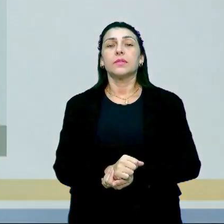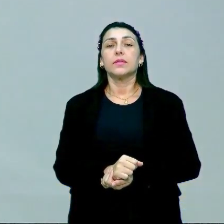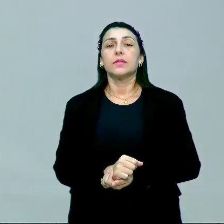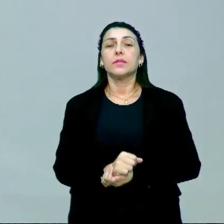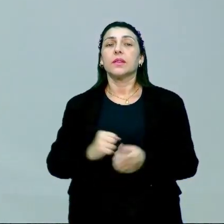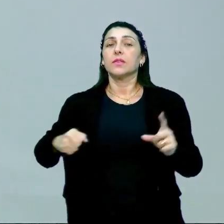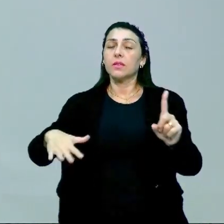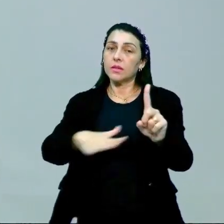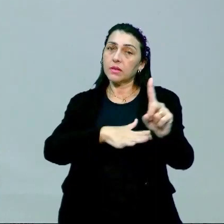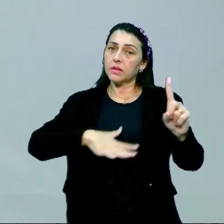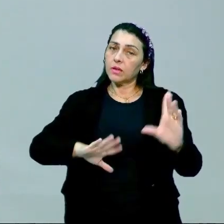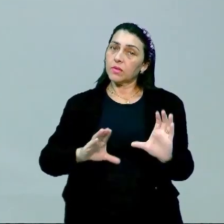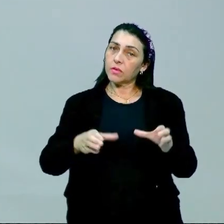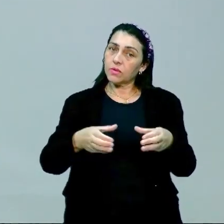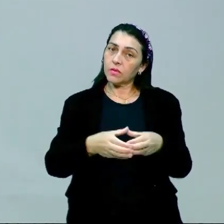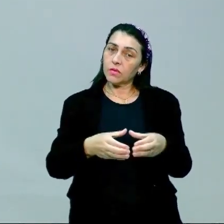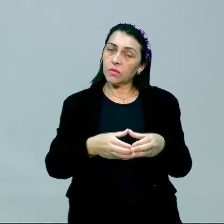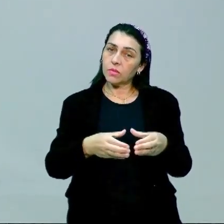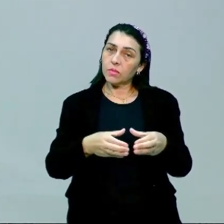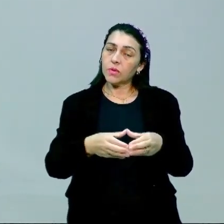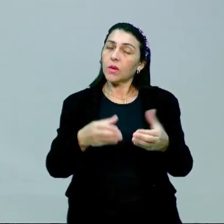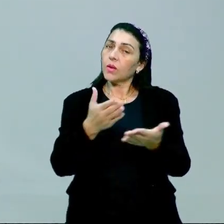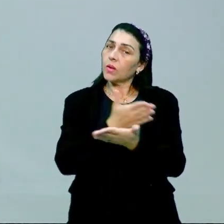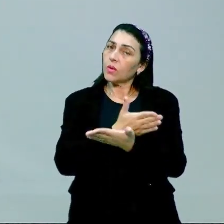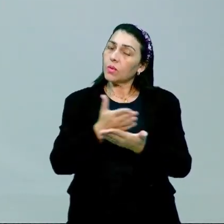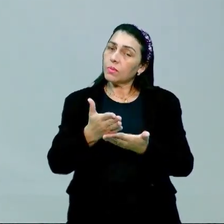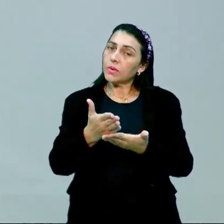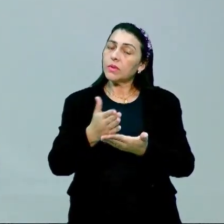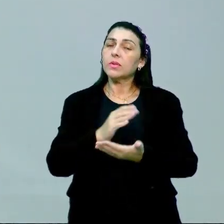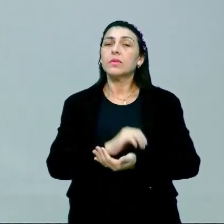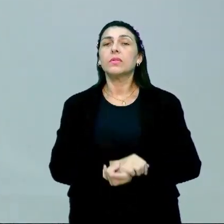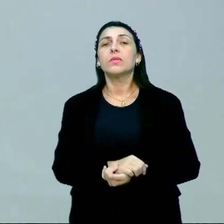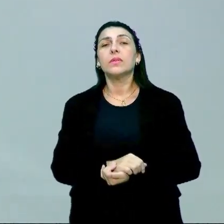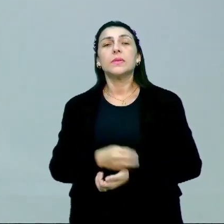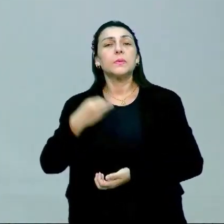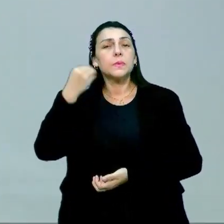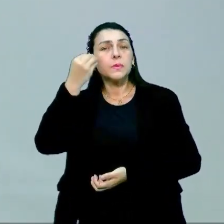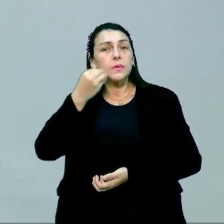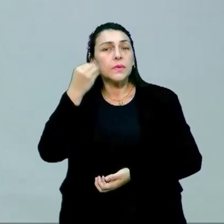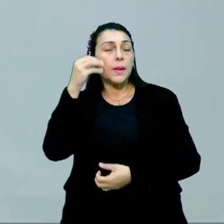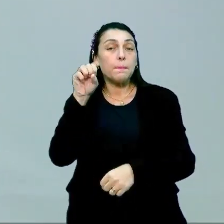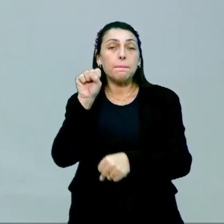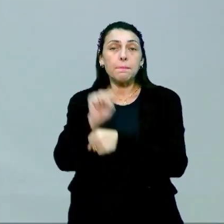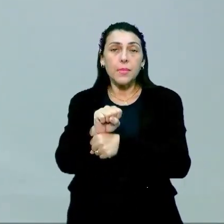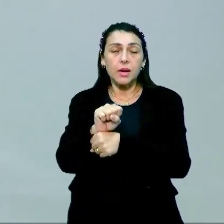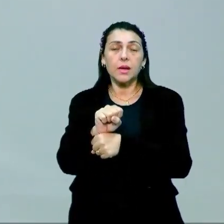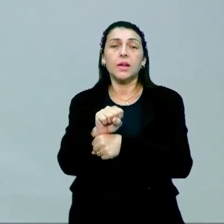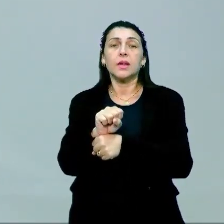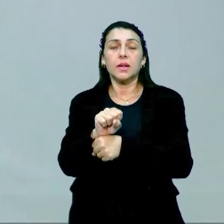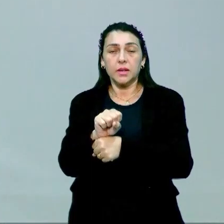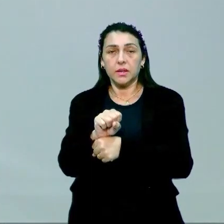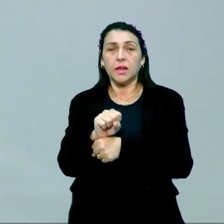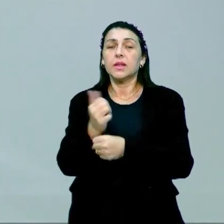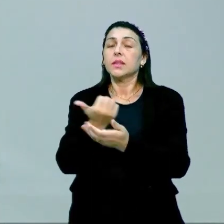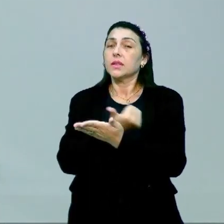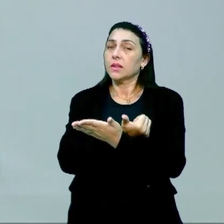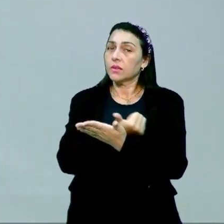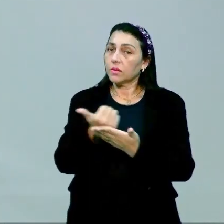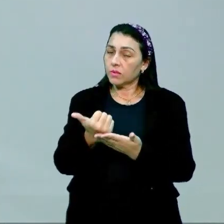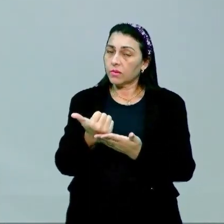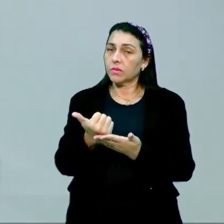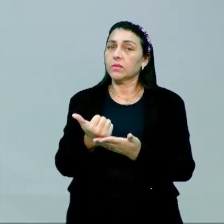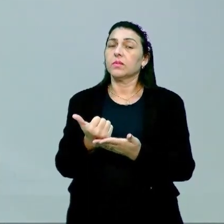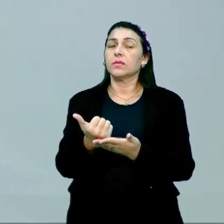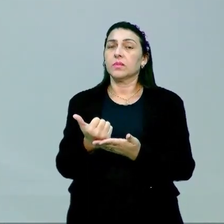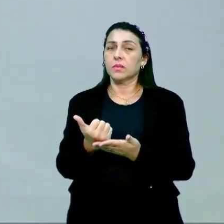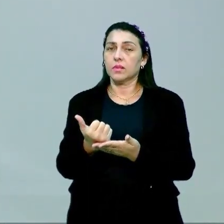a sociedade, a comunidade, ela começou a tentar neutralizar todas aquelas ações que